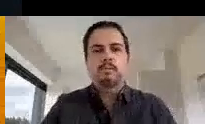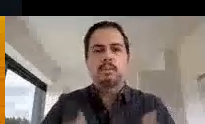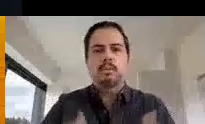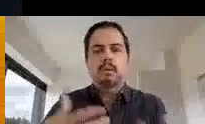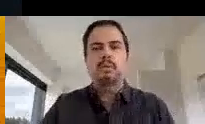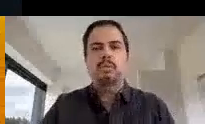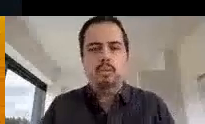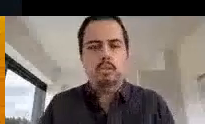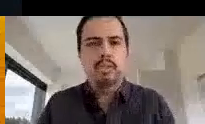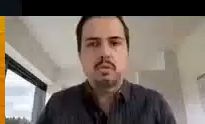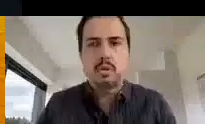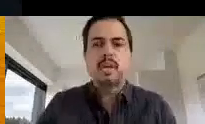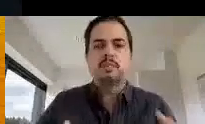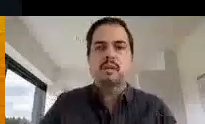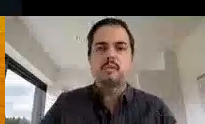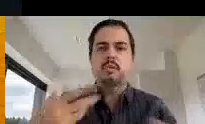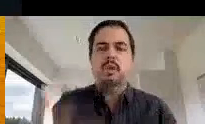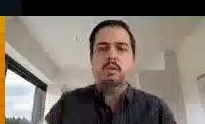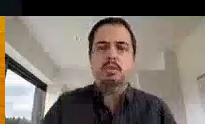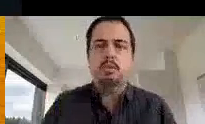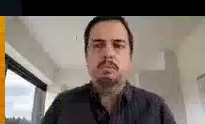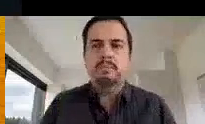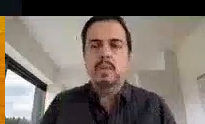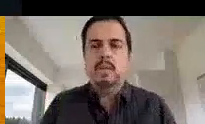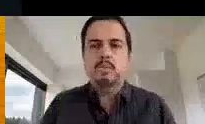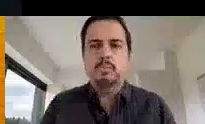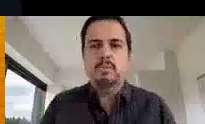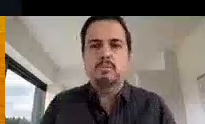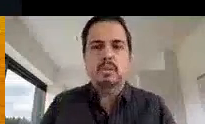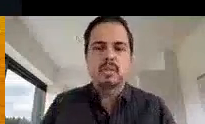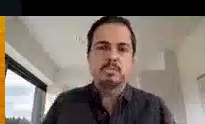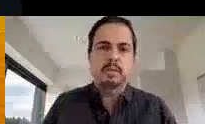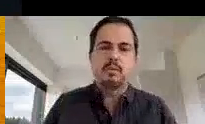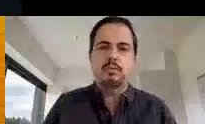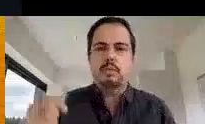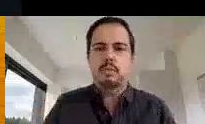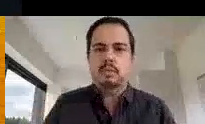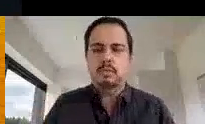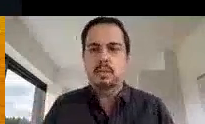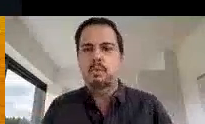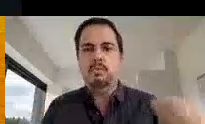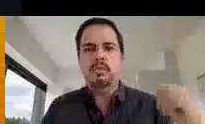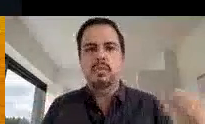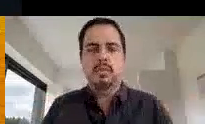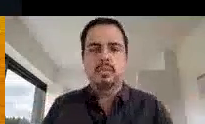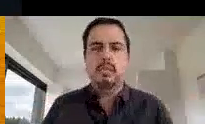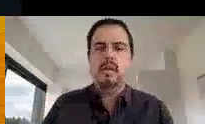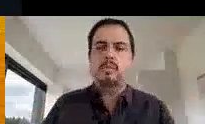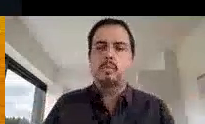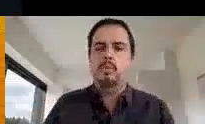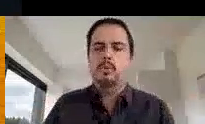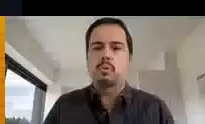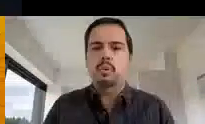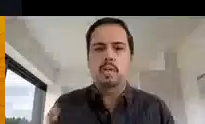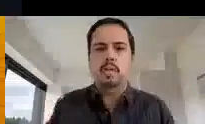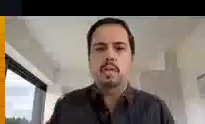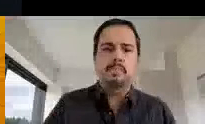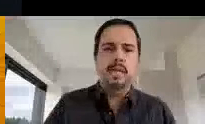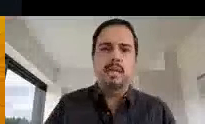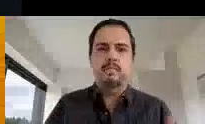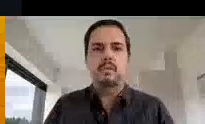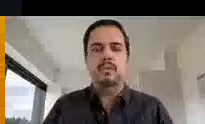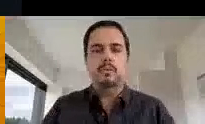só. E vai controlar o seu estoque de uma vez só. E vai controlar o seu relacionamento com o cliente, perguntas, né, dúvidas,